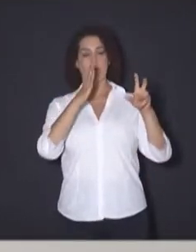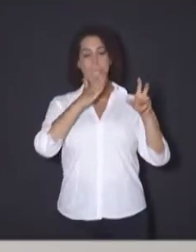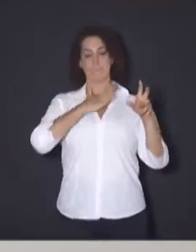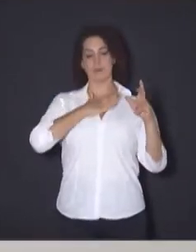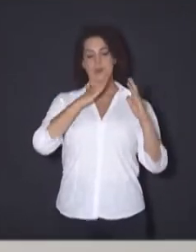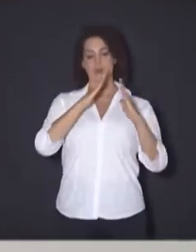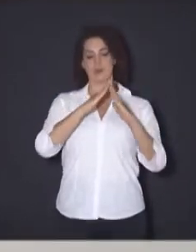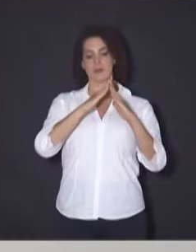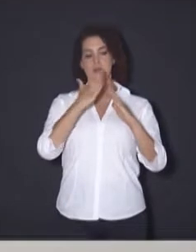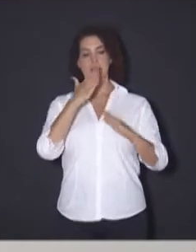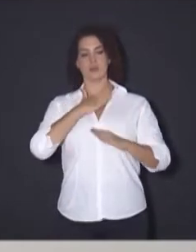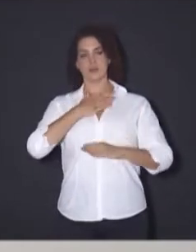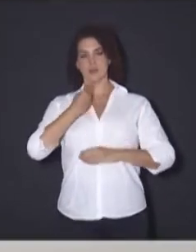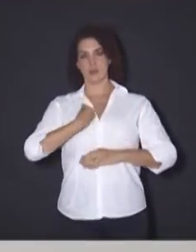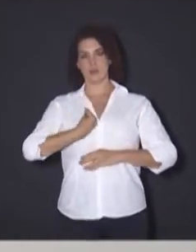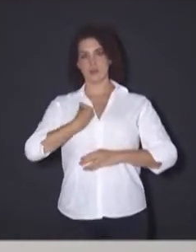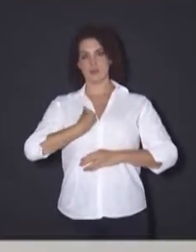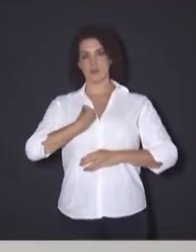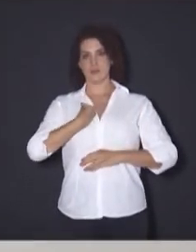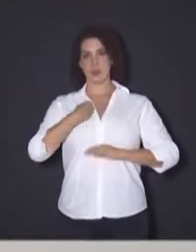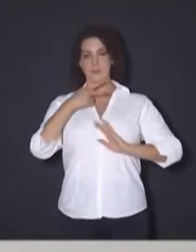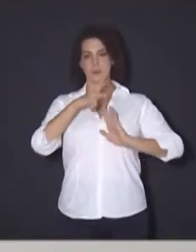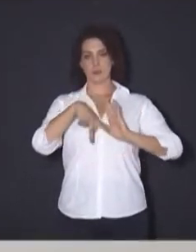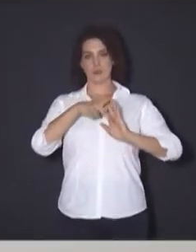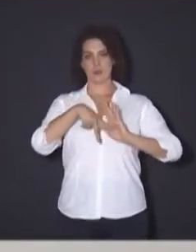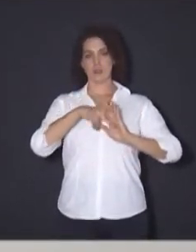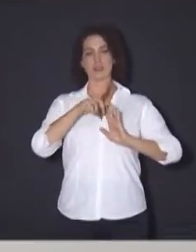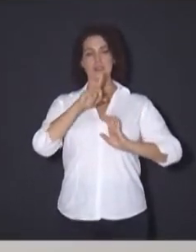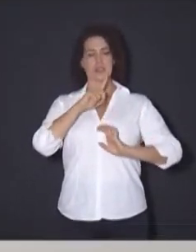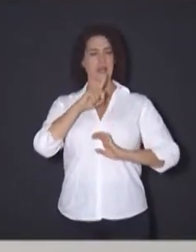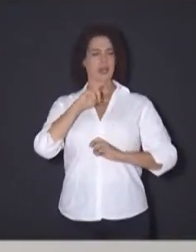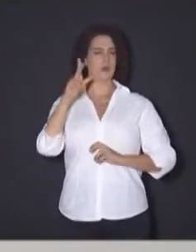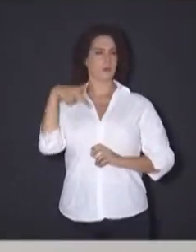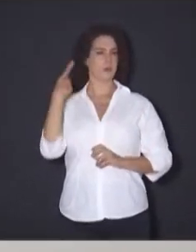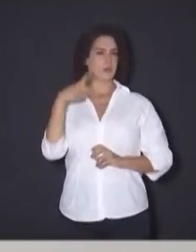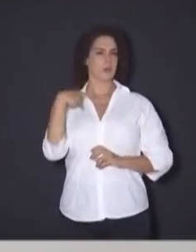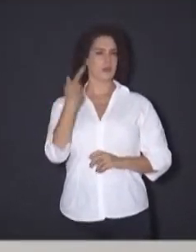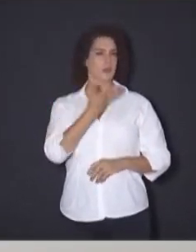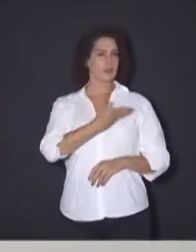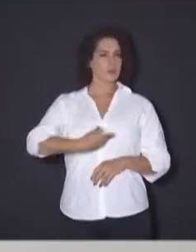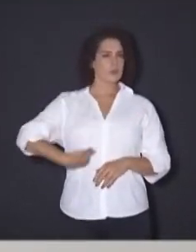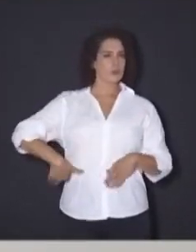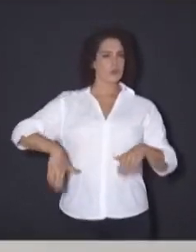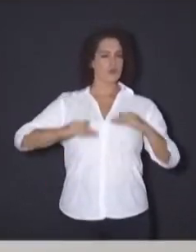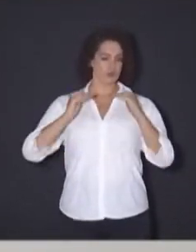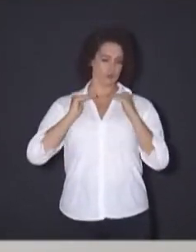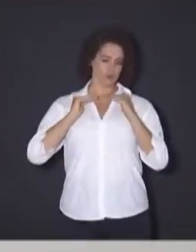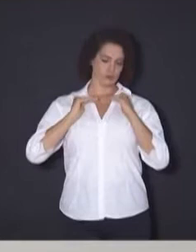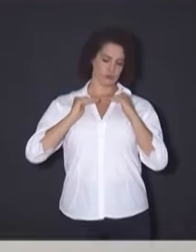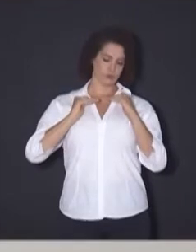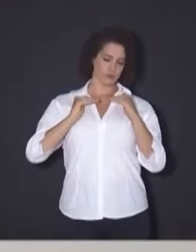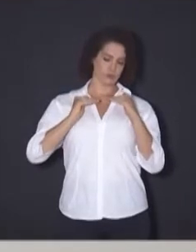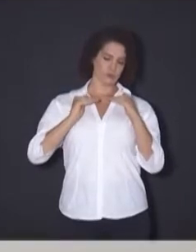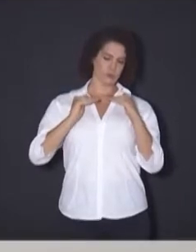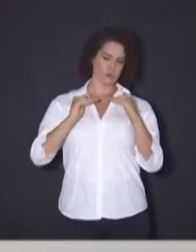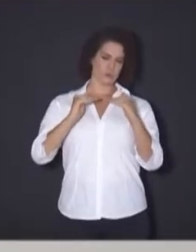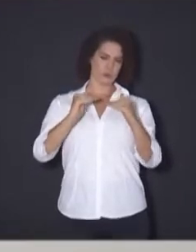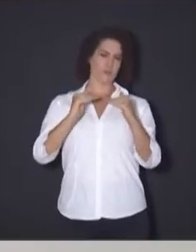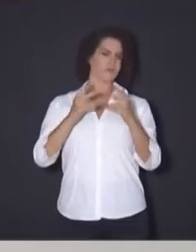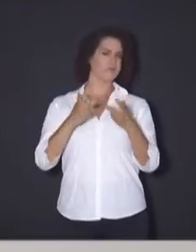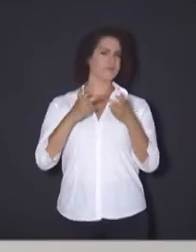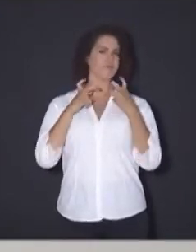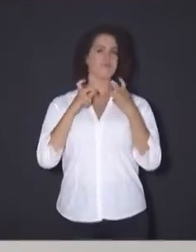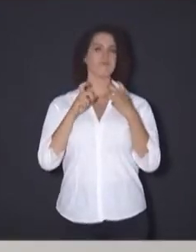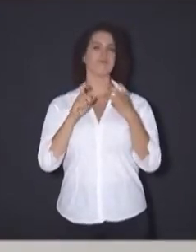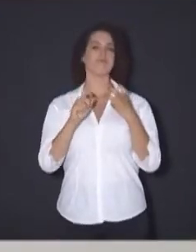teve uma uma política pública plana linear o que se viu